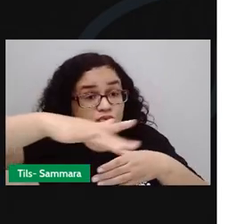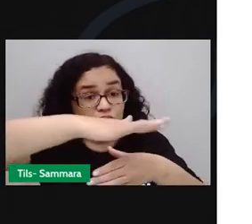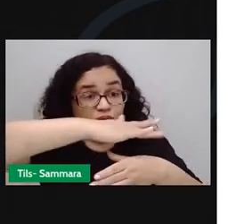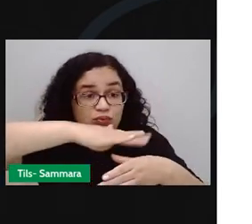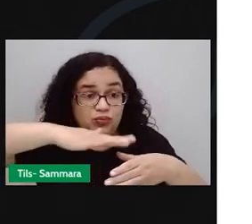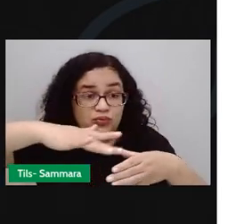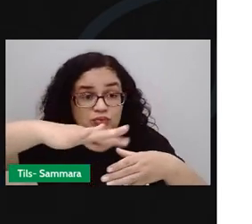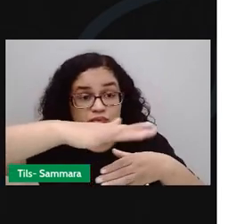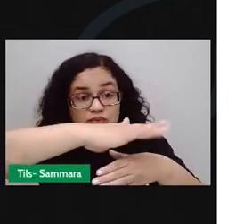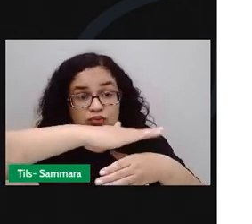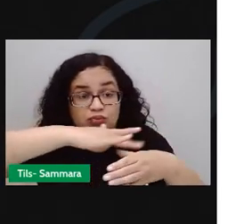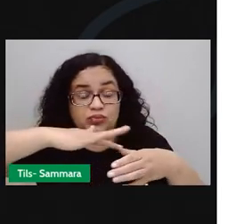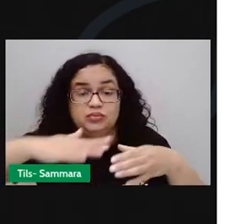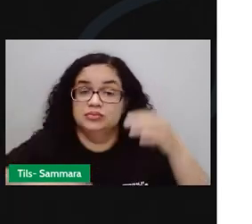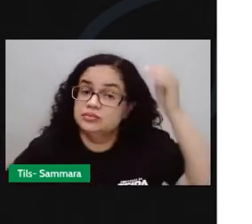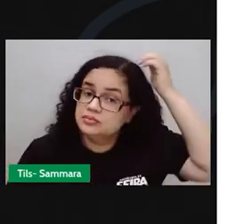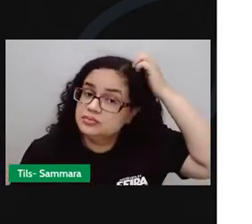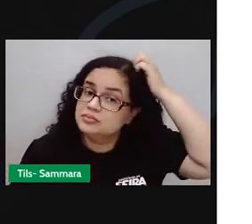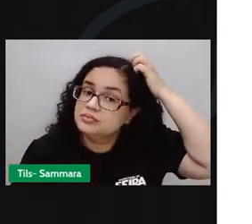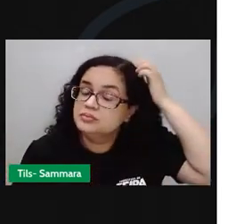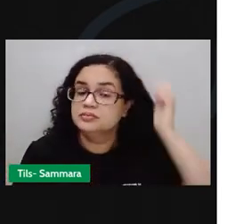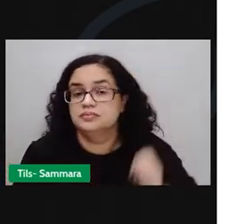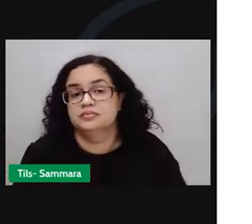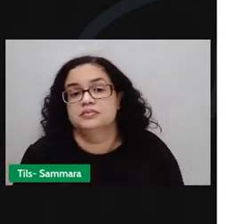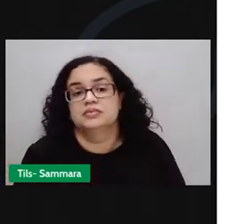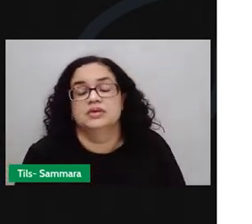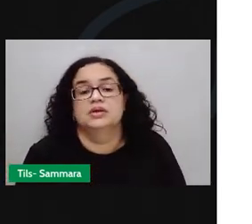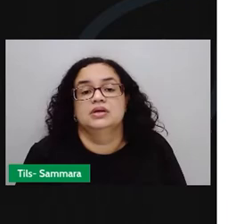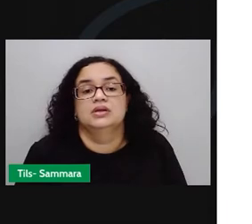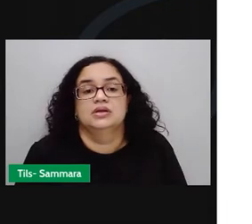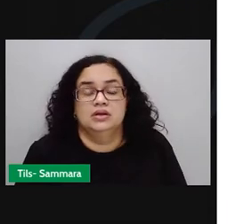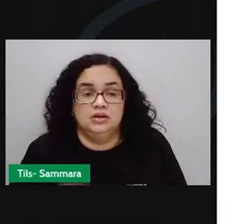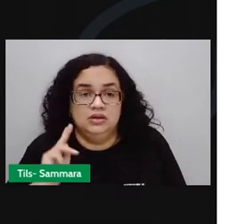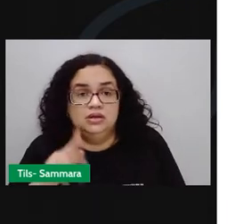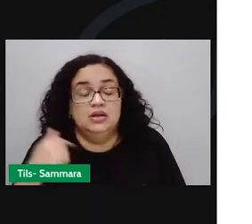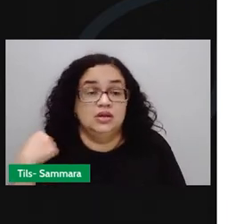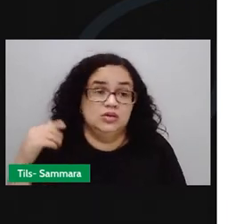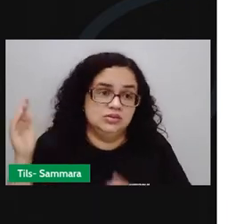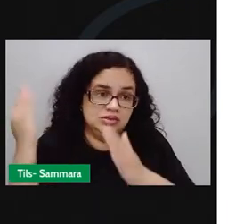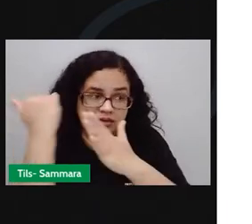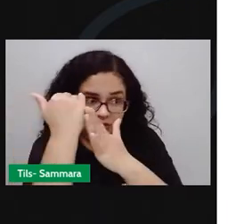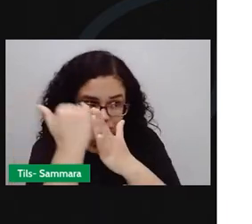ela flutua. Seguindo aí a nossa lista,